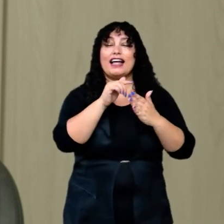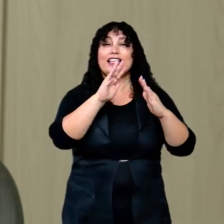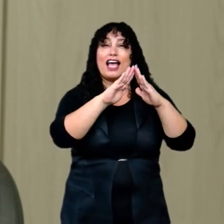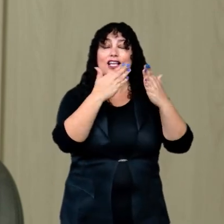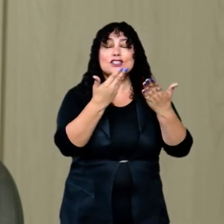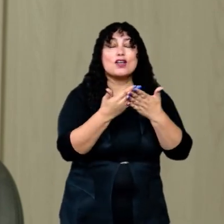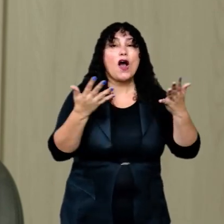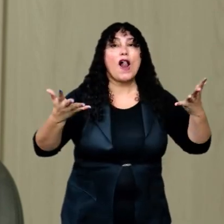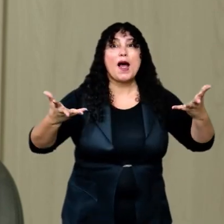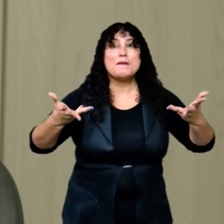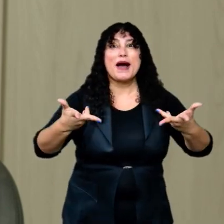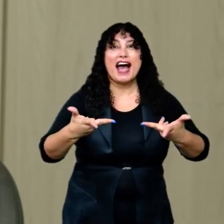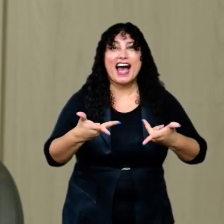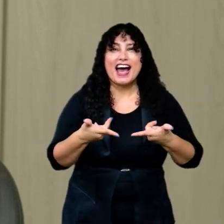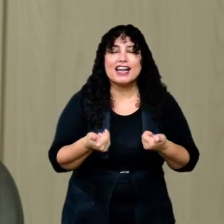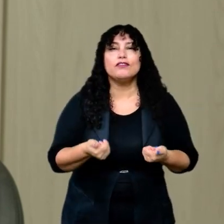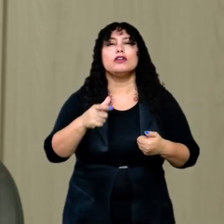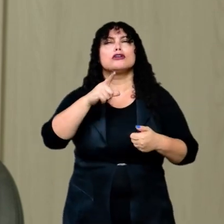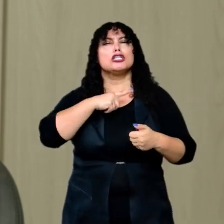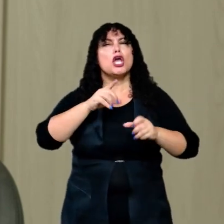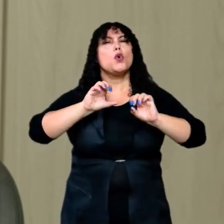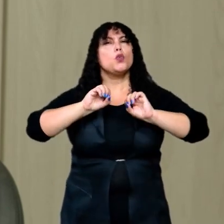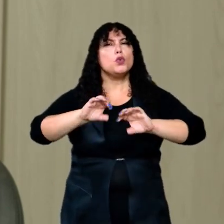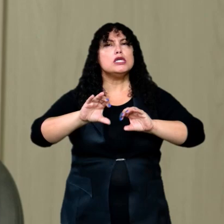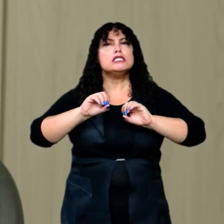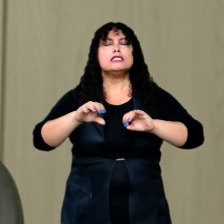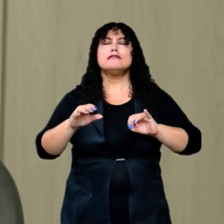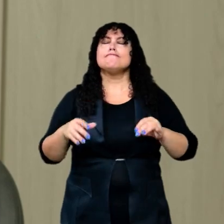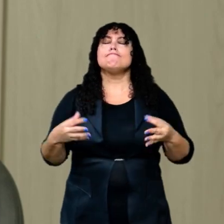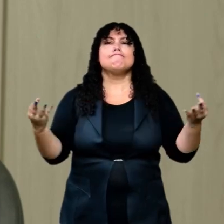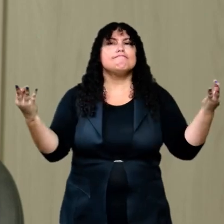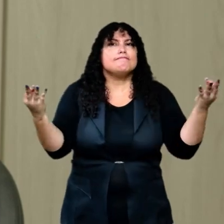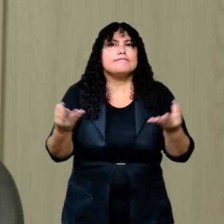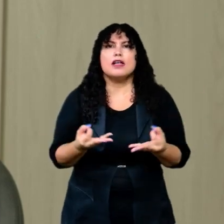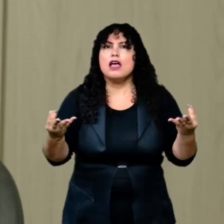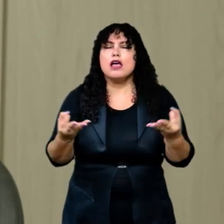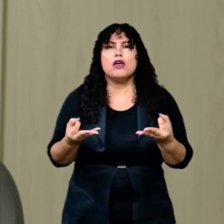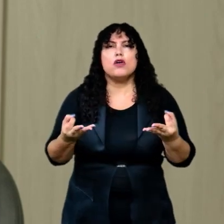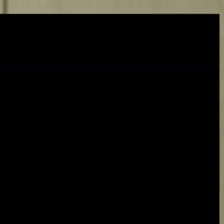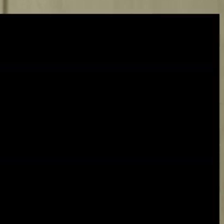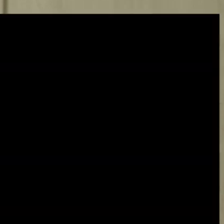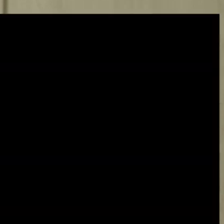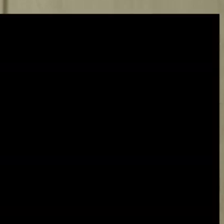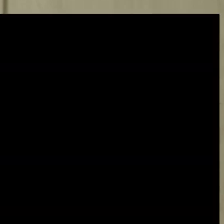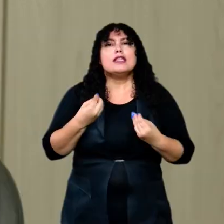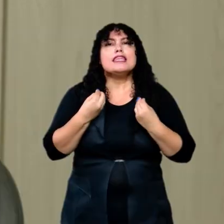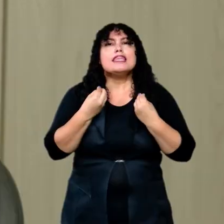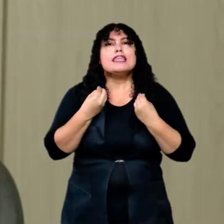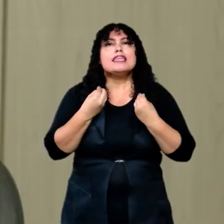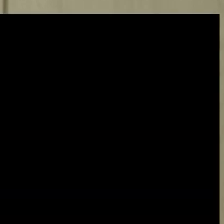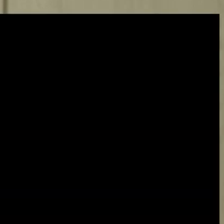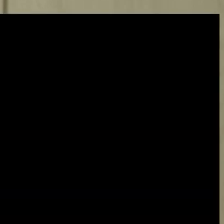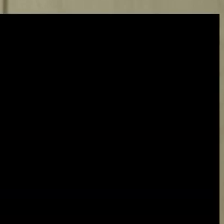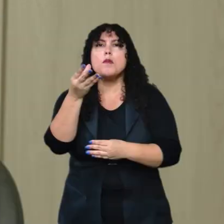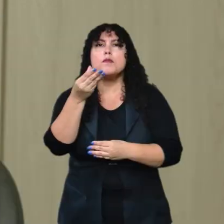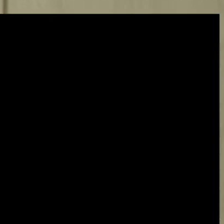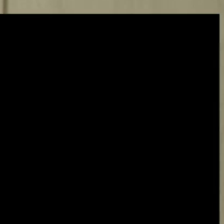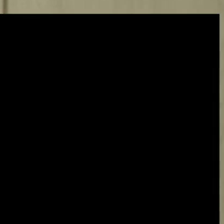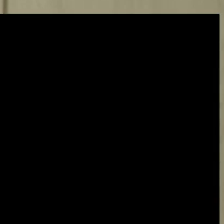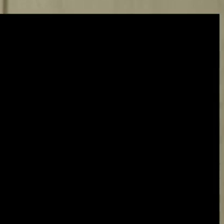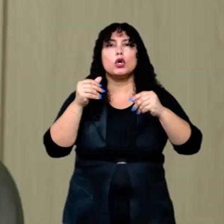escola maravilhosa, que tem um ensino incrível, a gente oportunizar para todo mundo